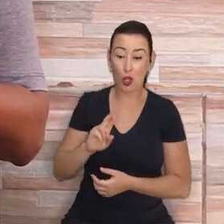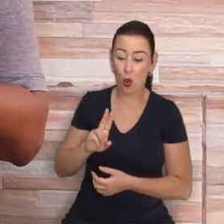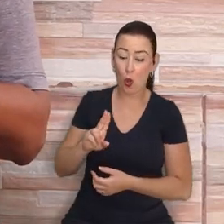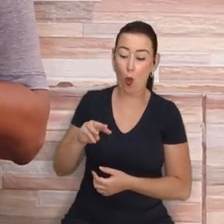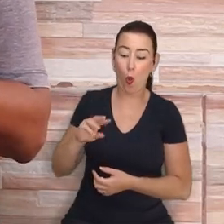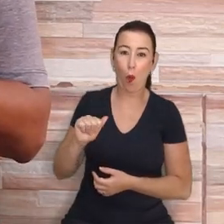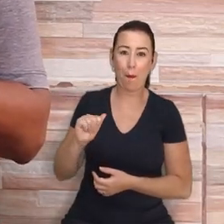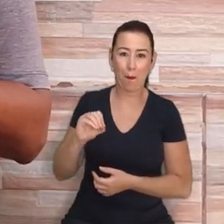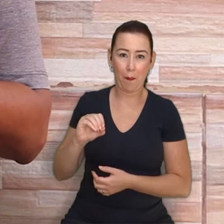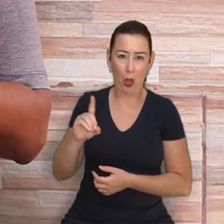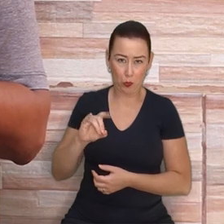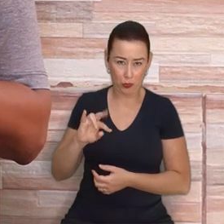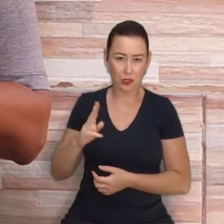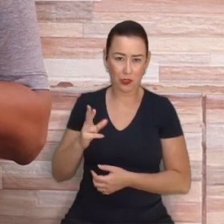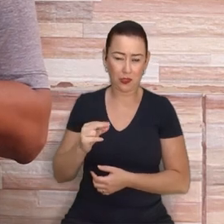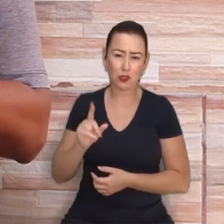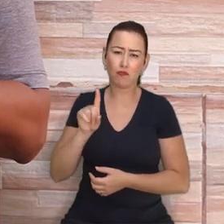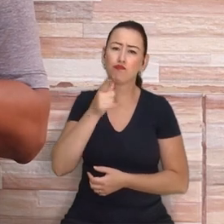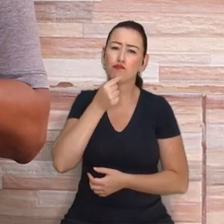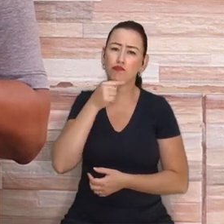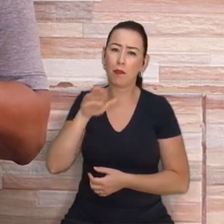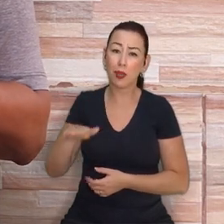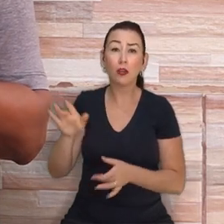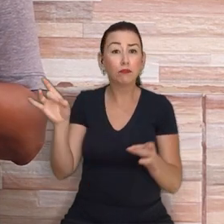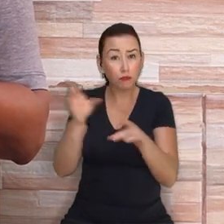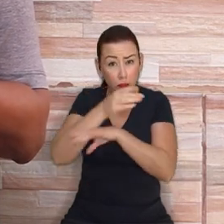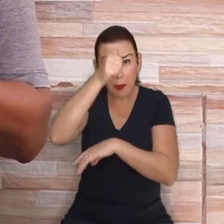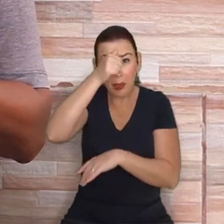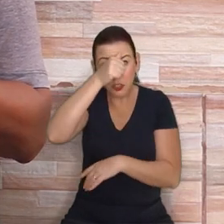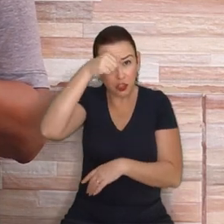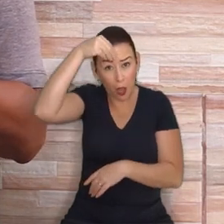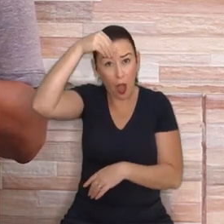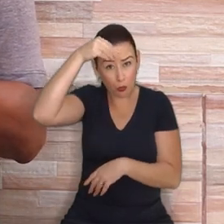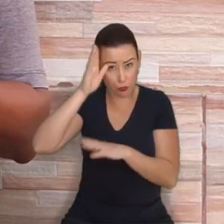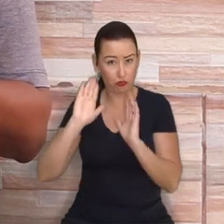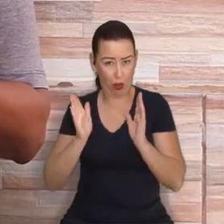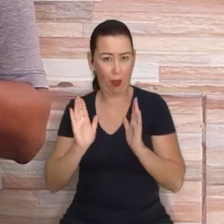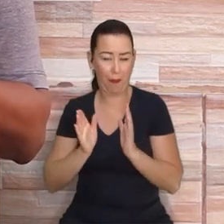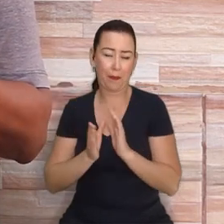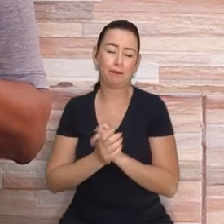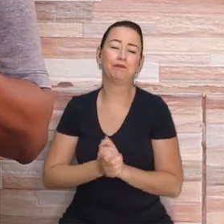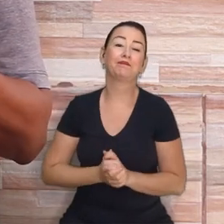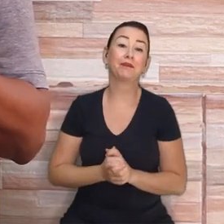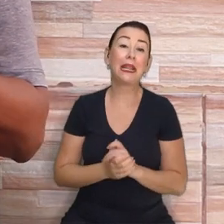12. Ele é um menino batizado, né? Aí,